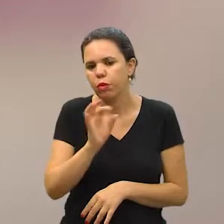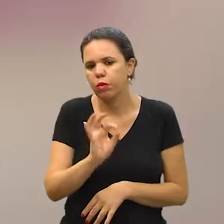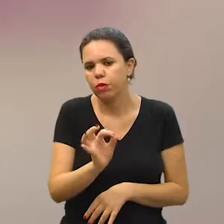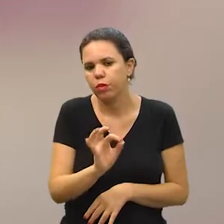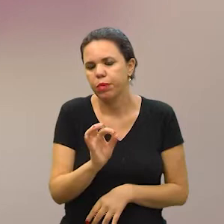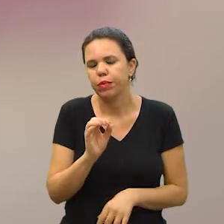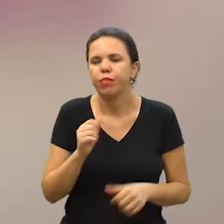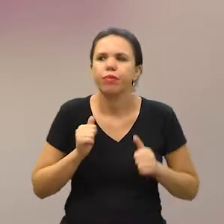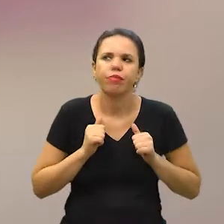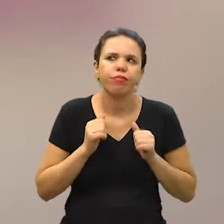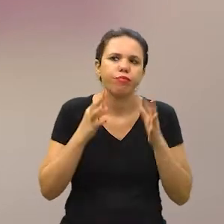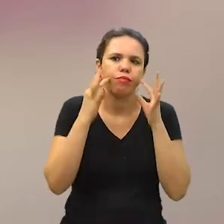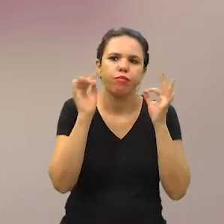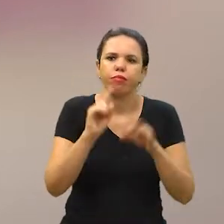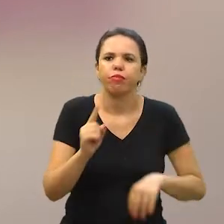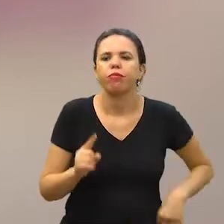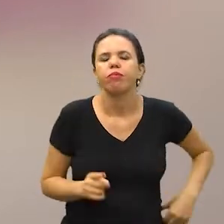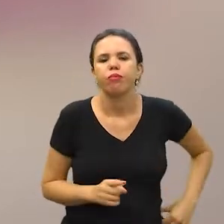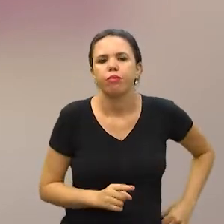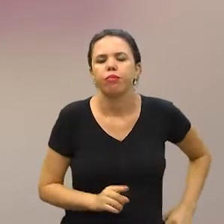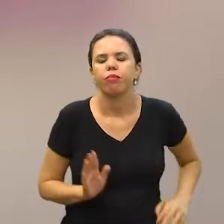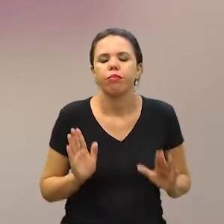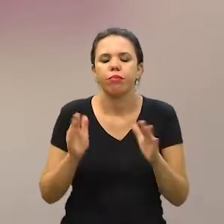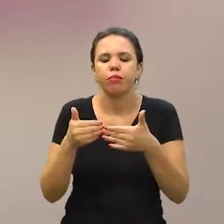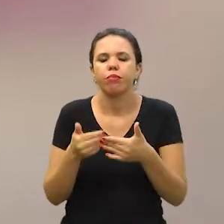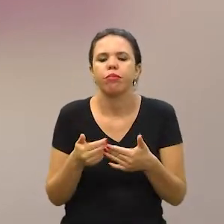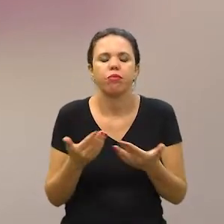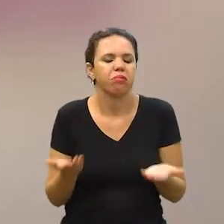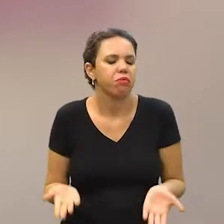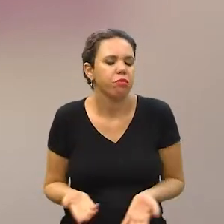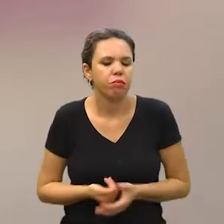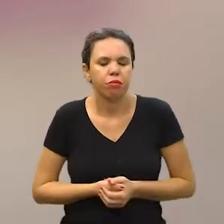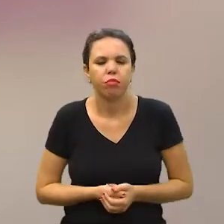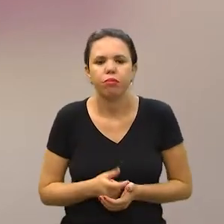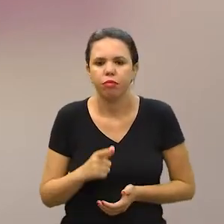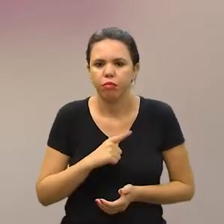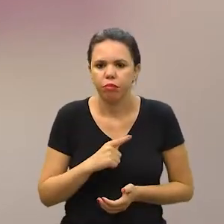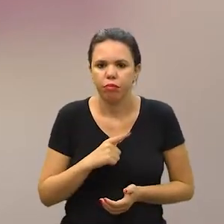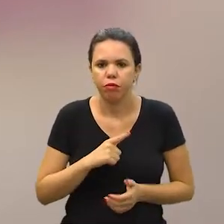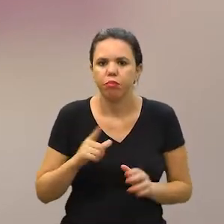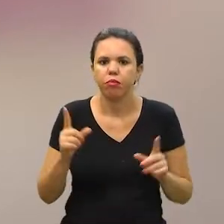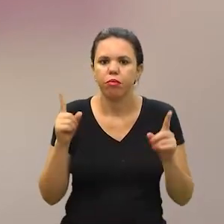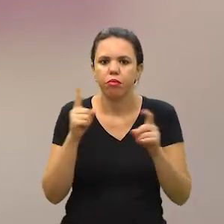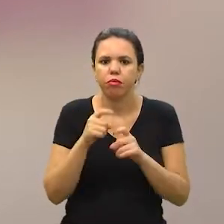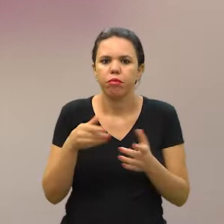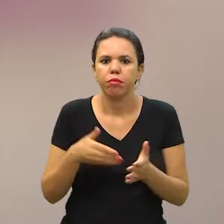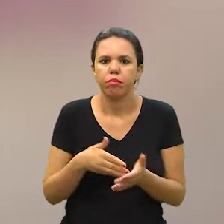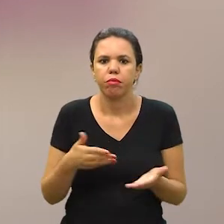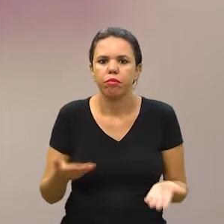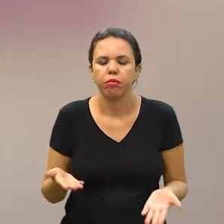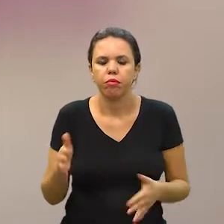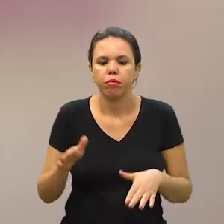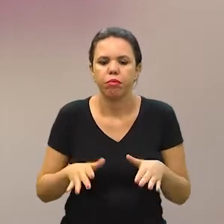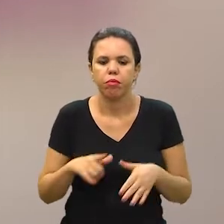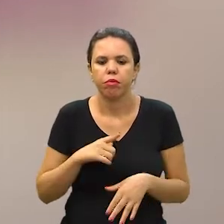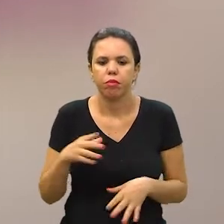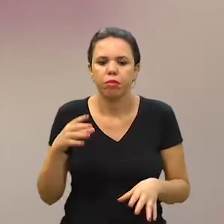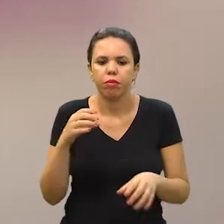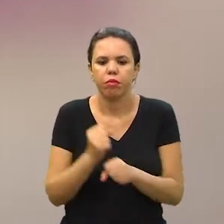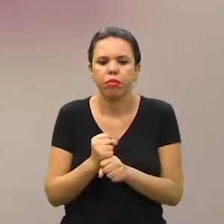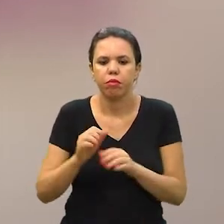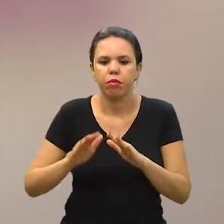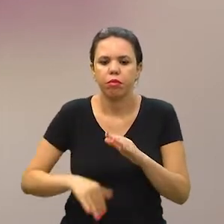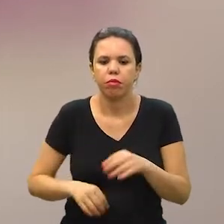consegue parar para prestar atenção, se concentrar, focar, né? Tem essa grande dificuldade. Então, às vezes tem notas